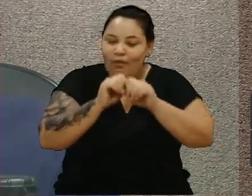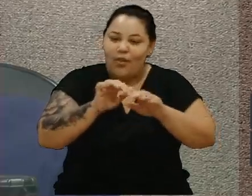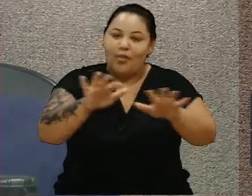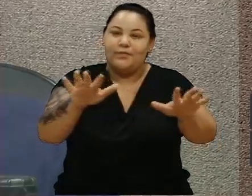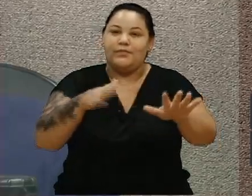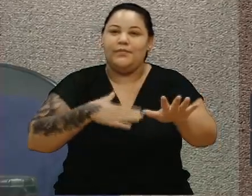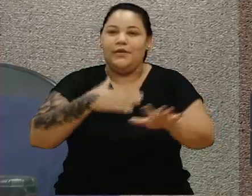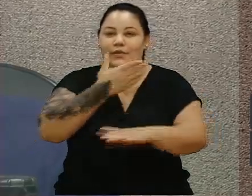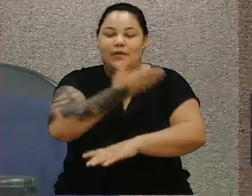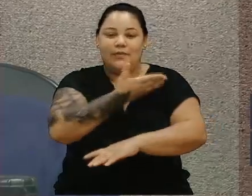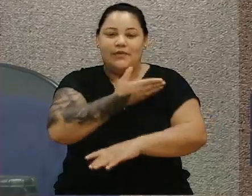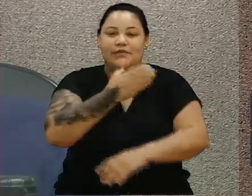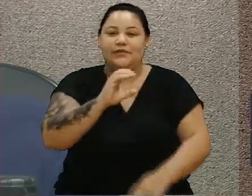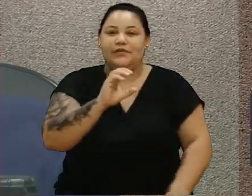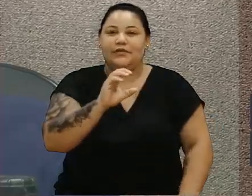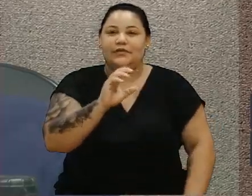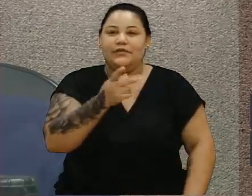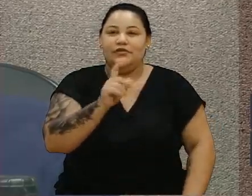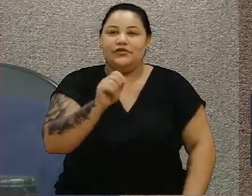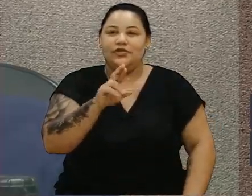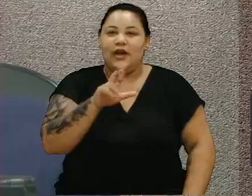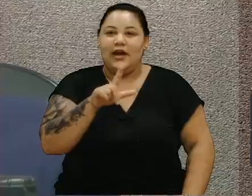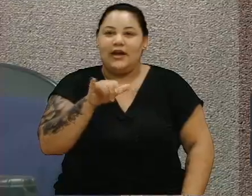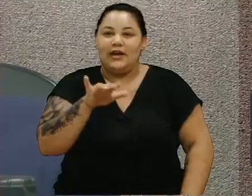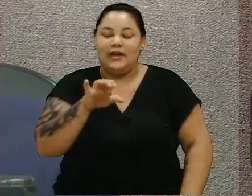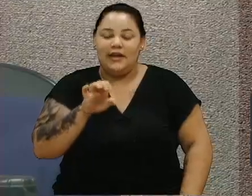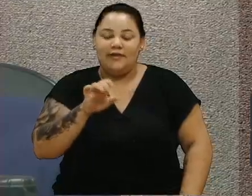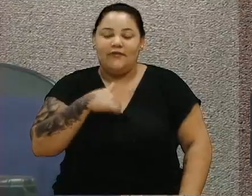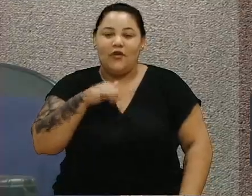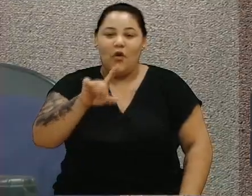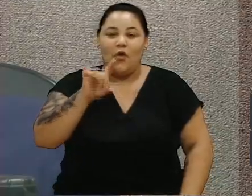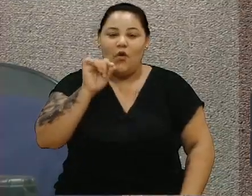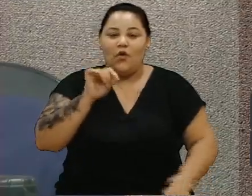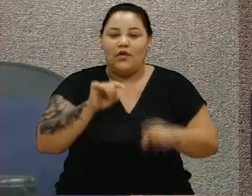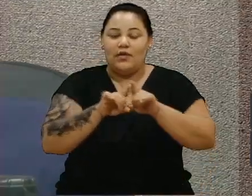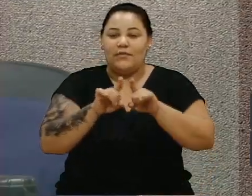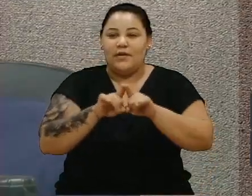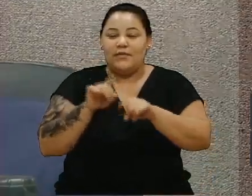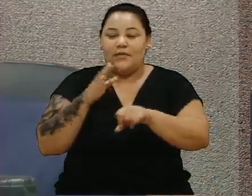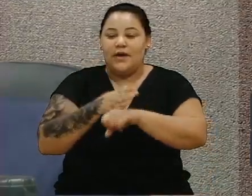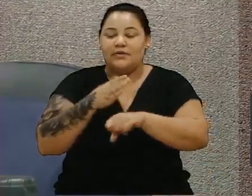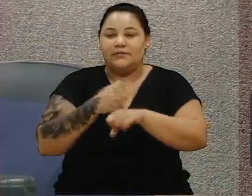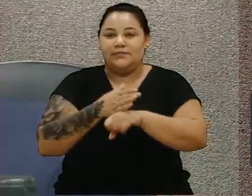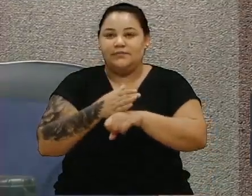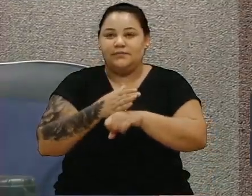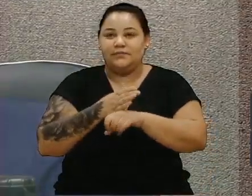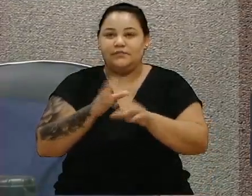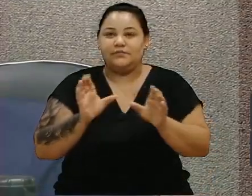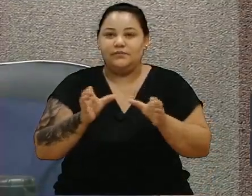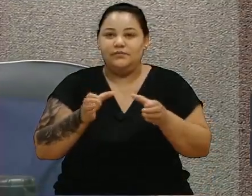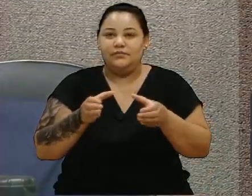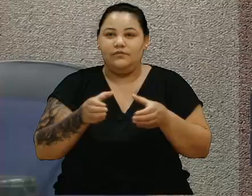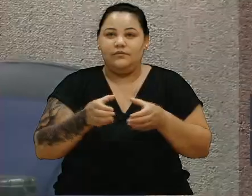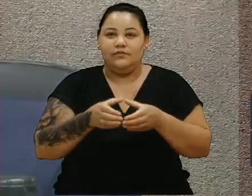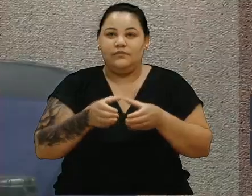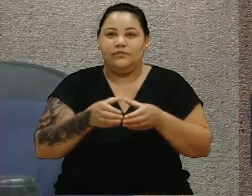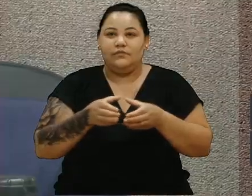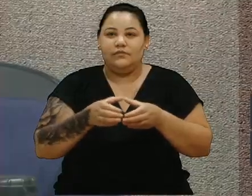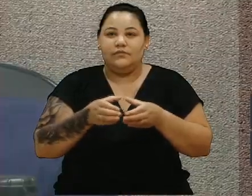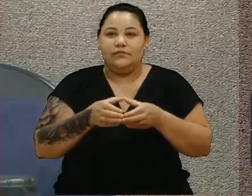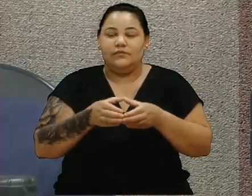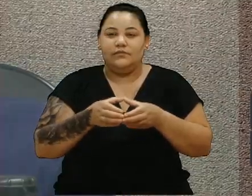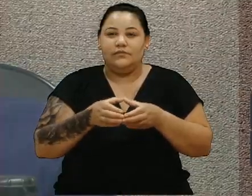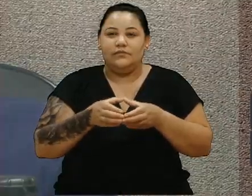Charlie Tecchio, que foi selecionado para fazer parte do núcleo dos Ambassadeurs du